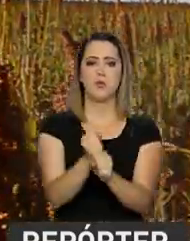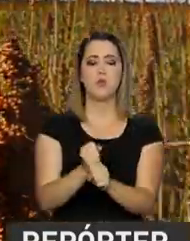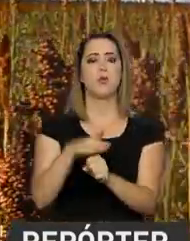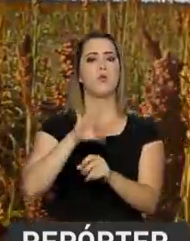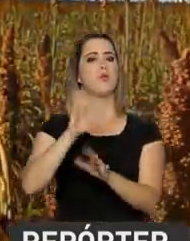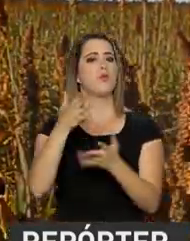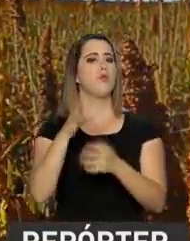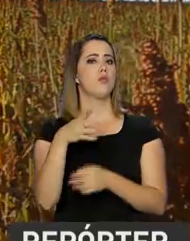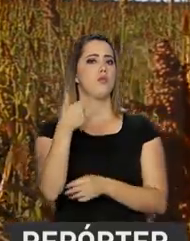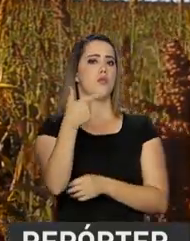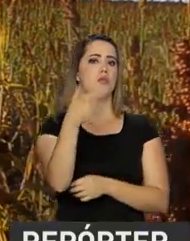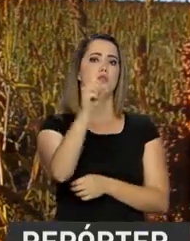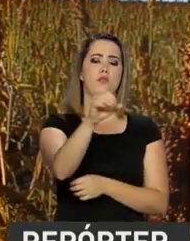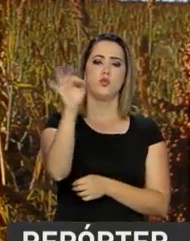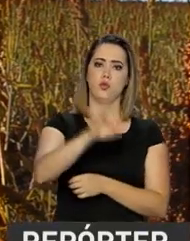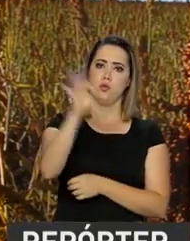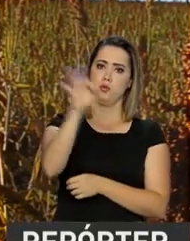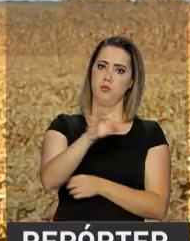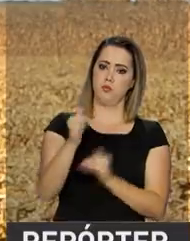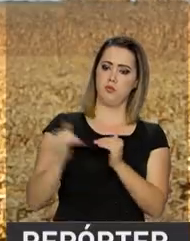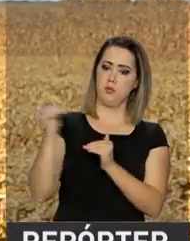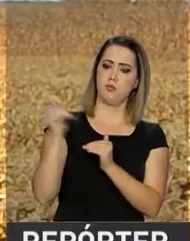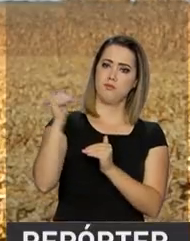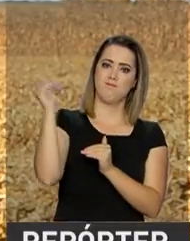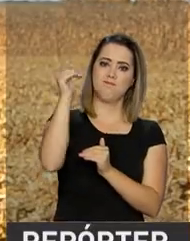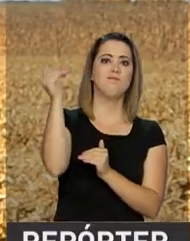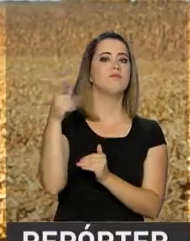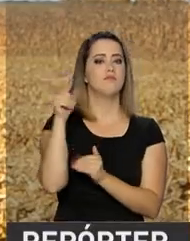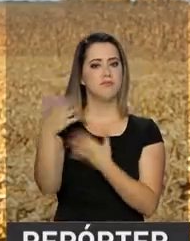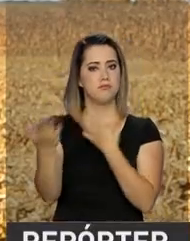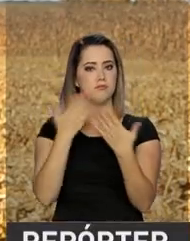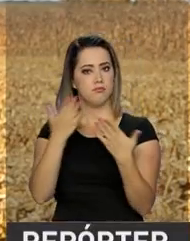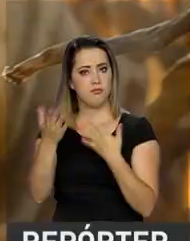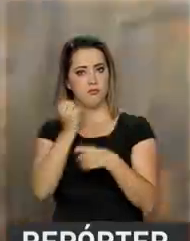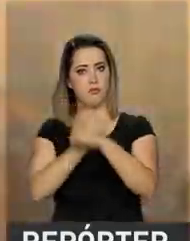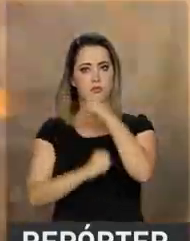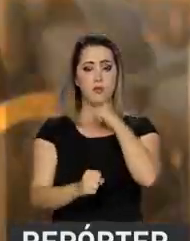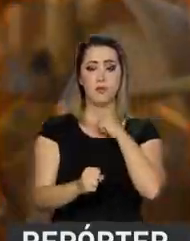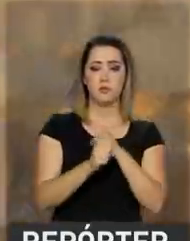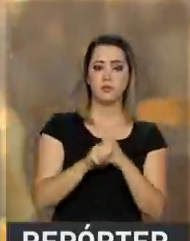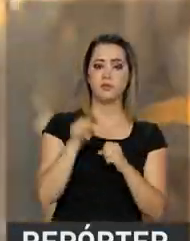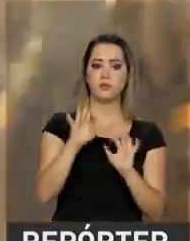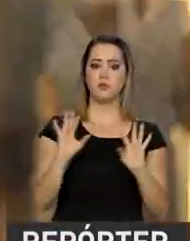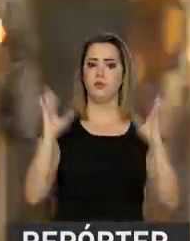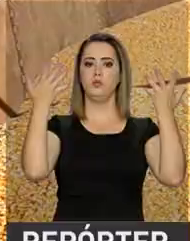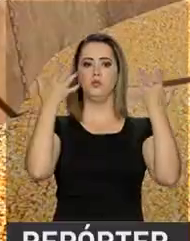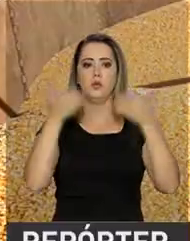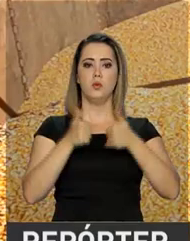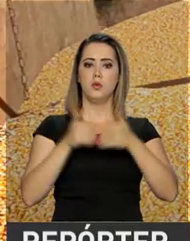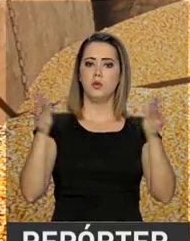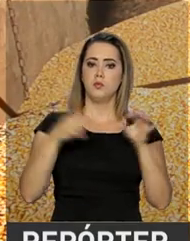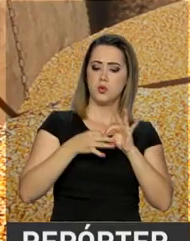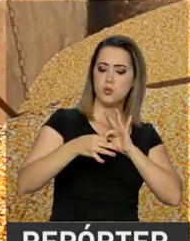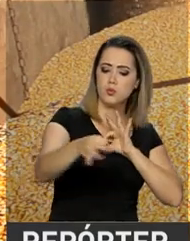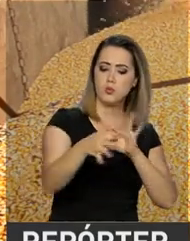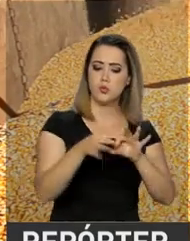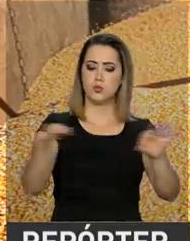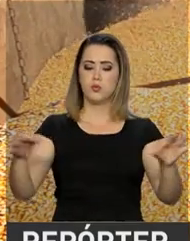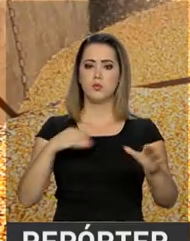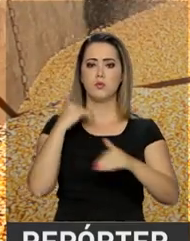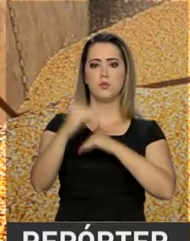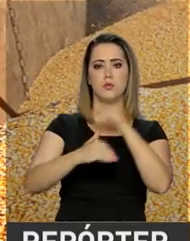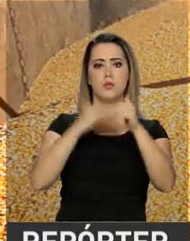aumento de quase 28% na produção se comparada à safra anterior o clima o aumento das áreas plantadas e o